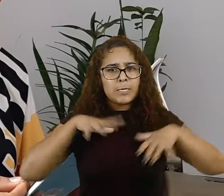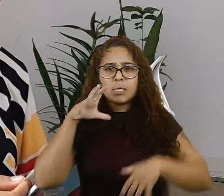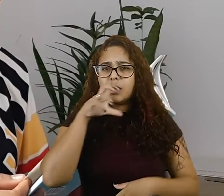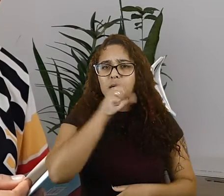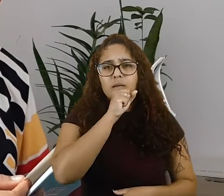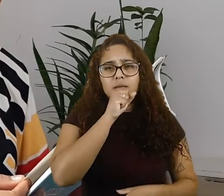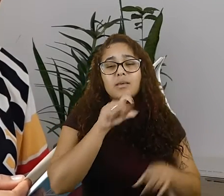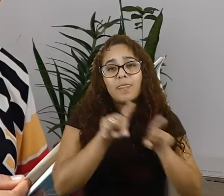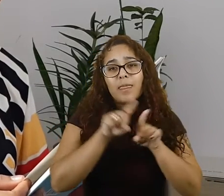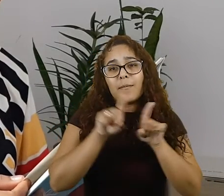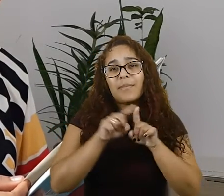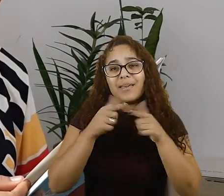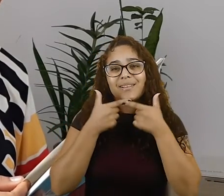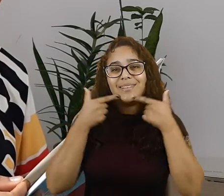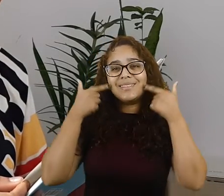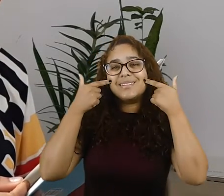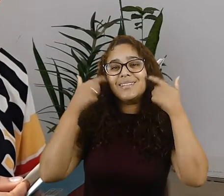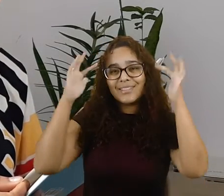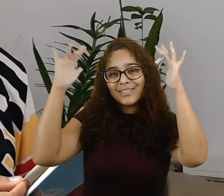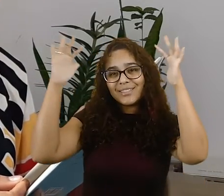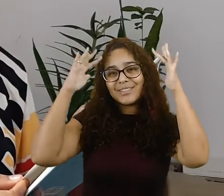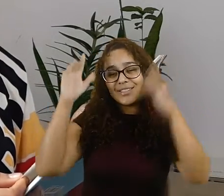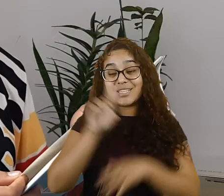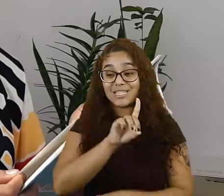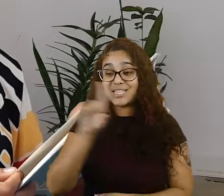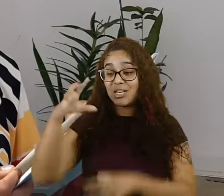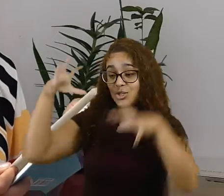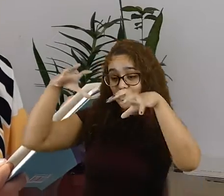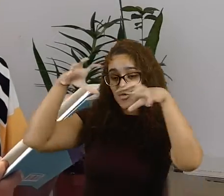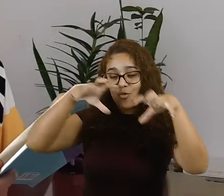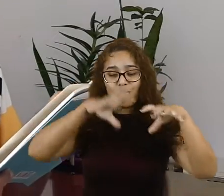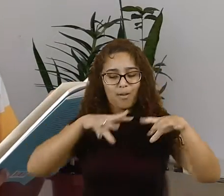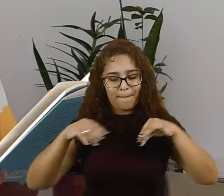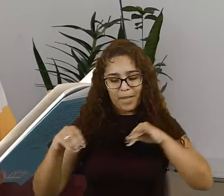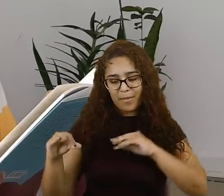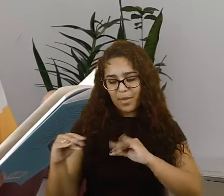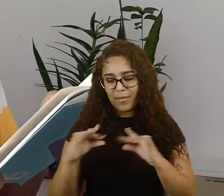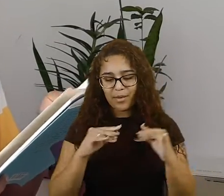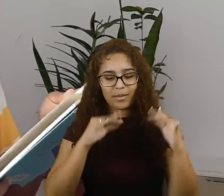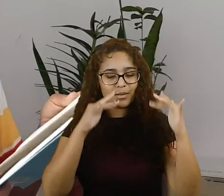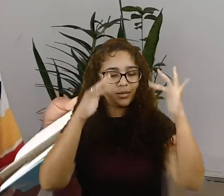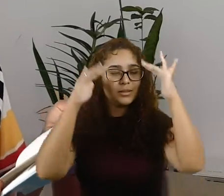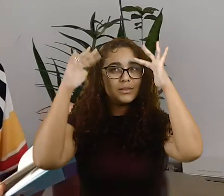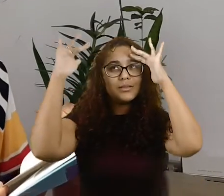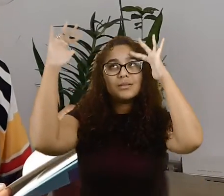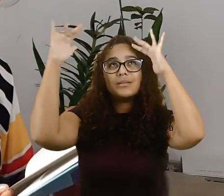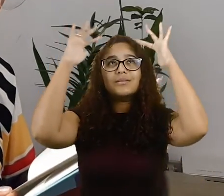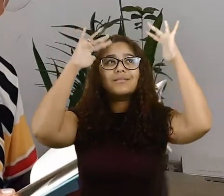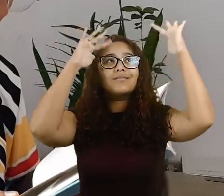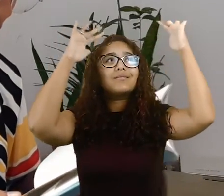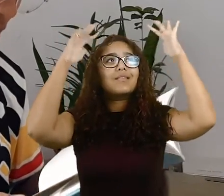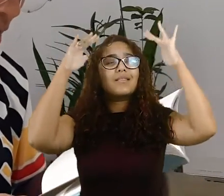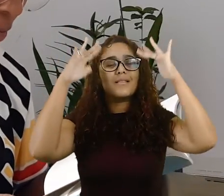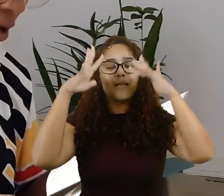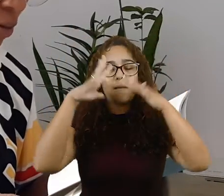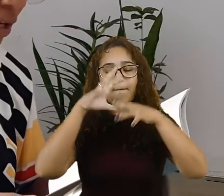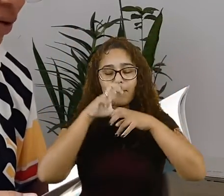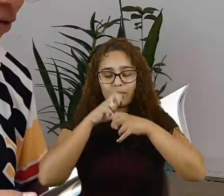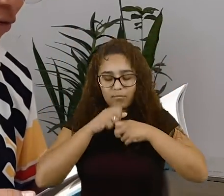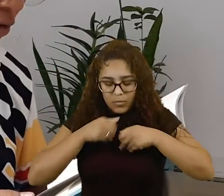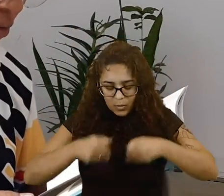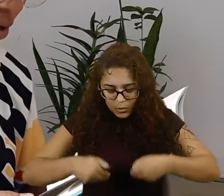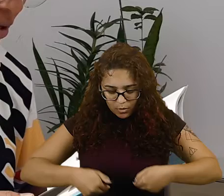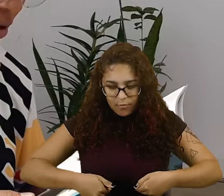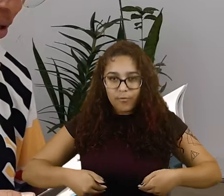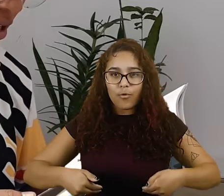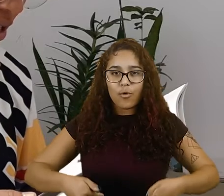apressados e a alegria dos sonhadores. Em dia de chuva, a terra molhada fertiliza os sonhos e apaga o medo